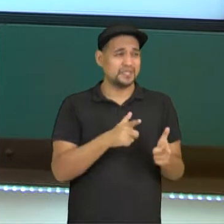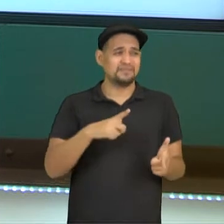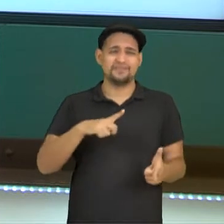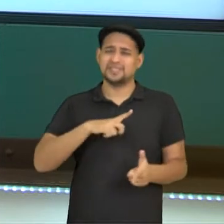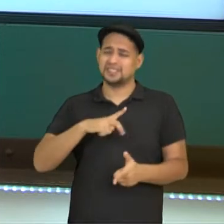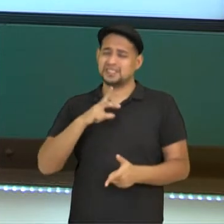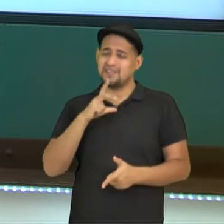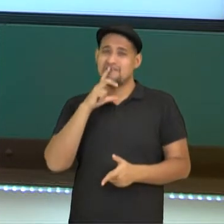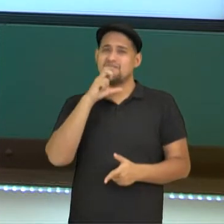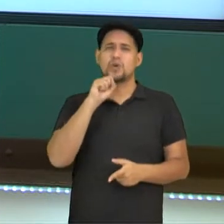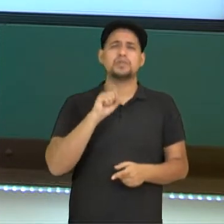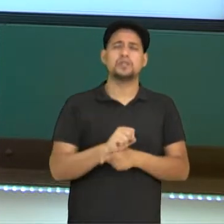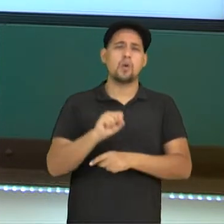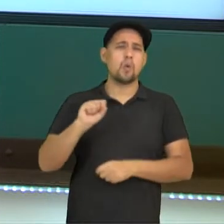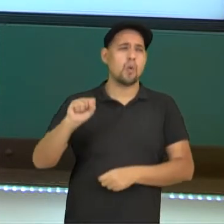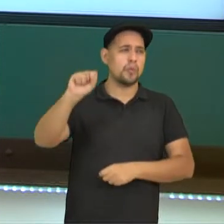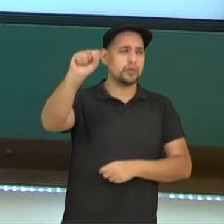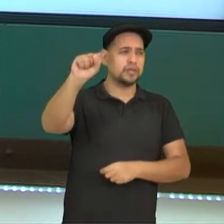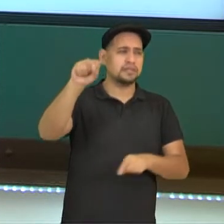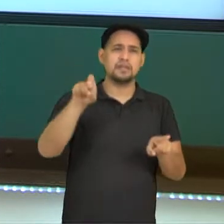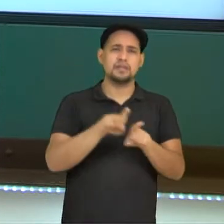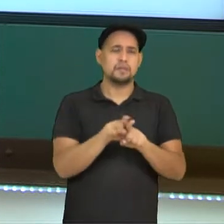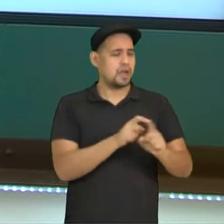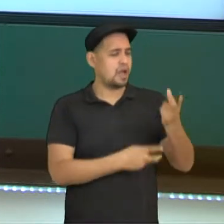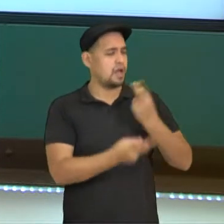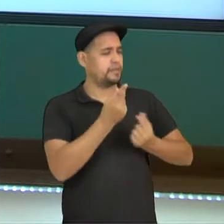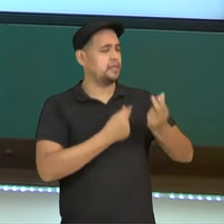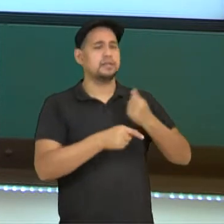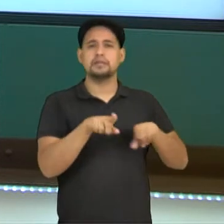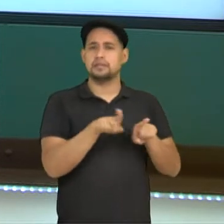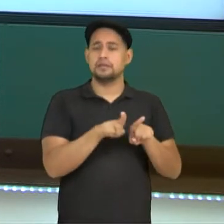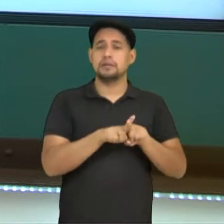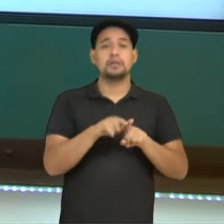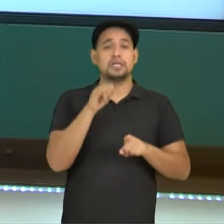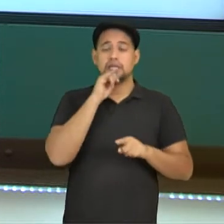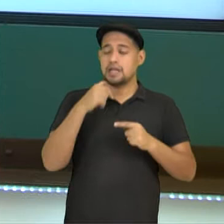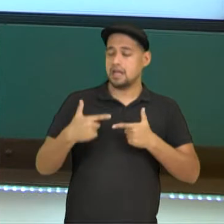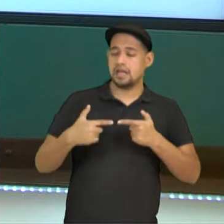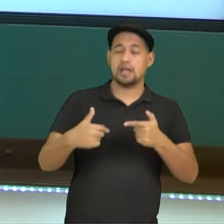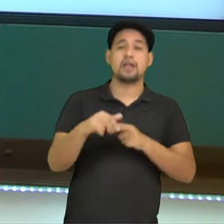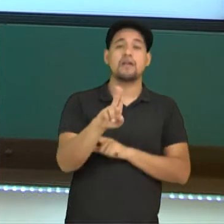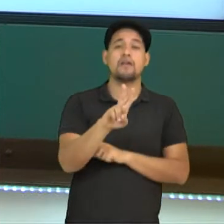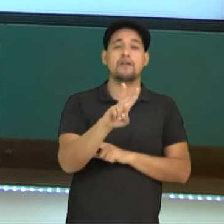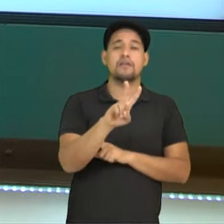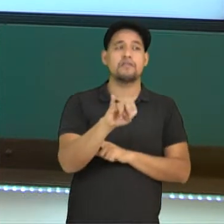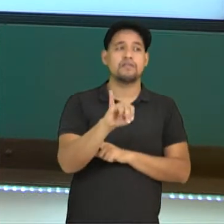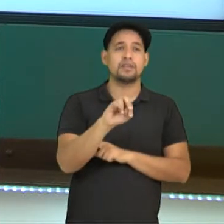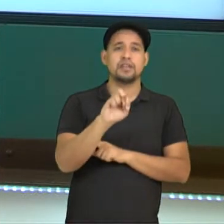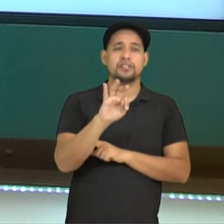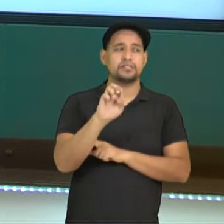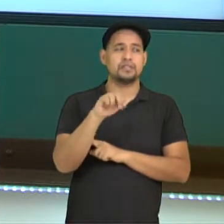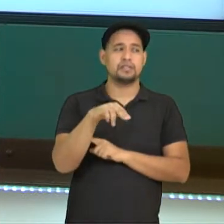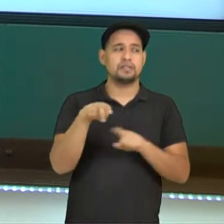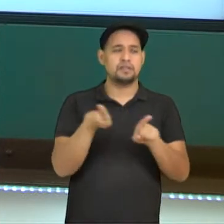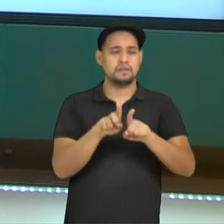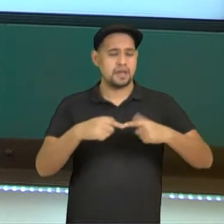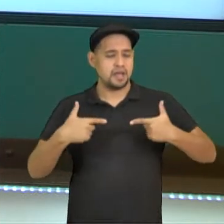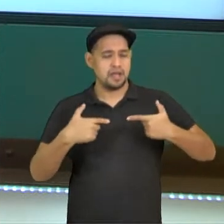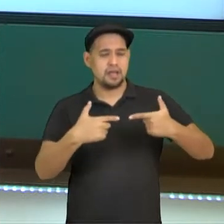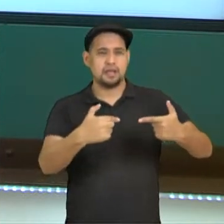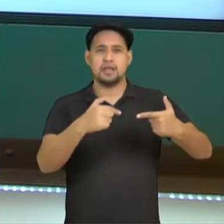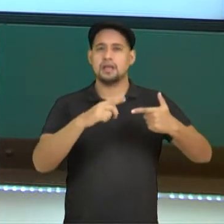forças comunistas e forças capitalistas, como, por exemplo, a Guerra do Vietnã, a Guerra das Coreias. Então, essa imagem